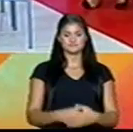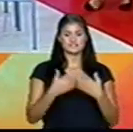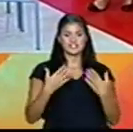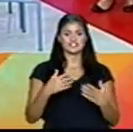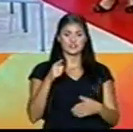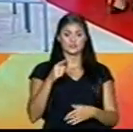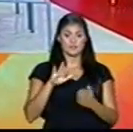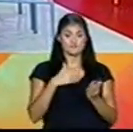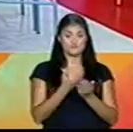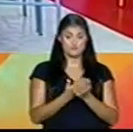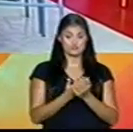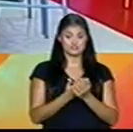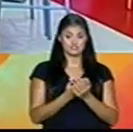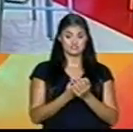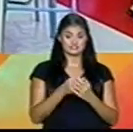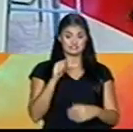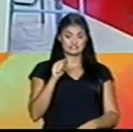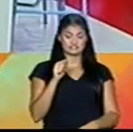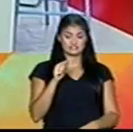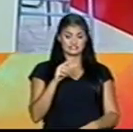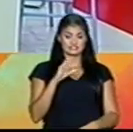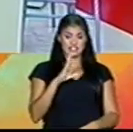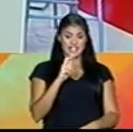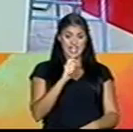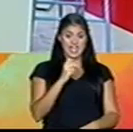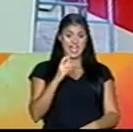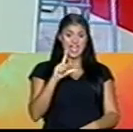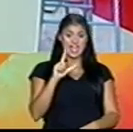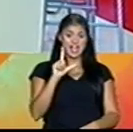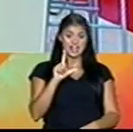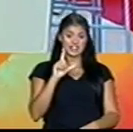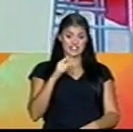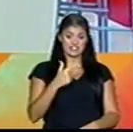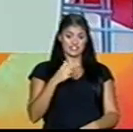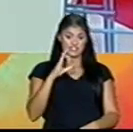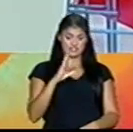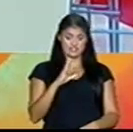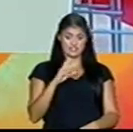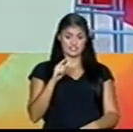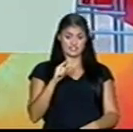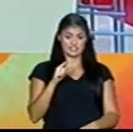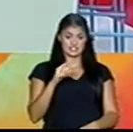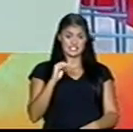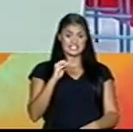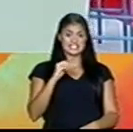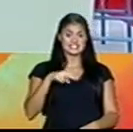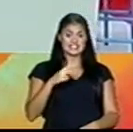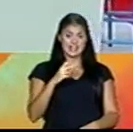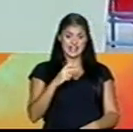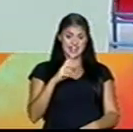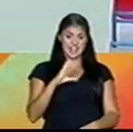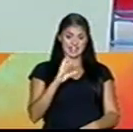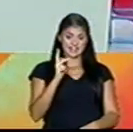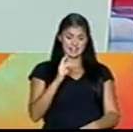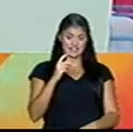Então, a proposta é um Health Snack Time. Não é? É mesmo assim. É a proposta e o projeto da